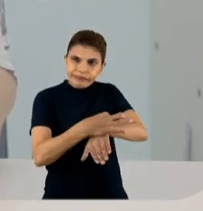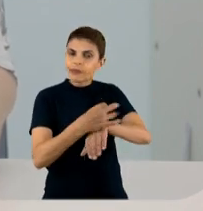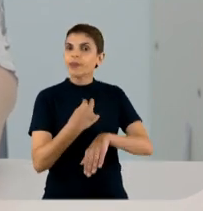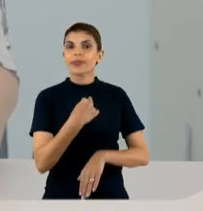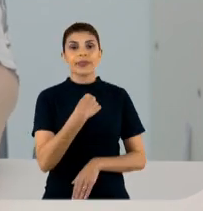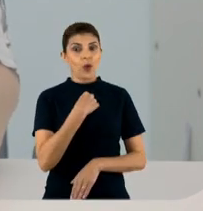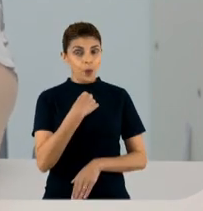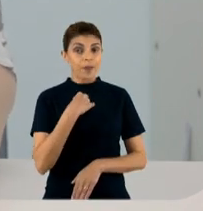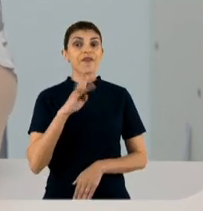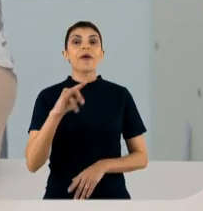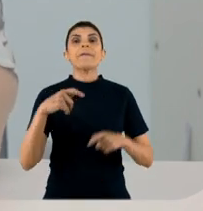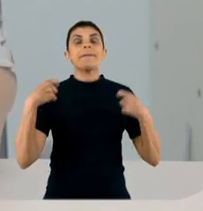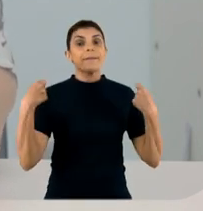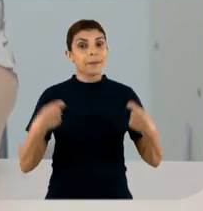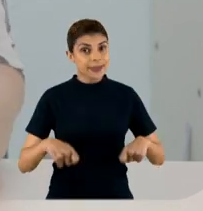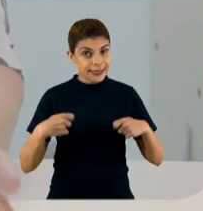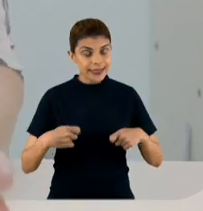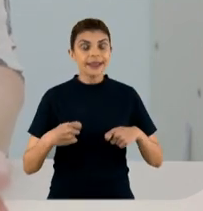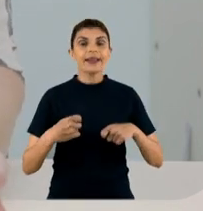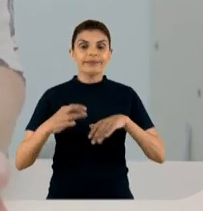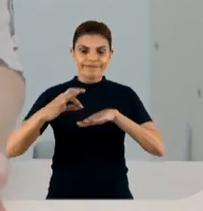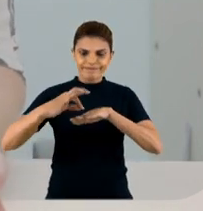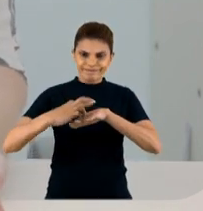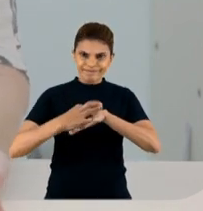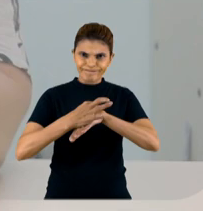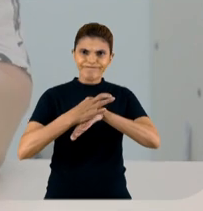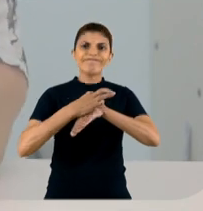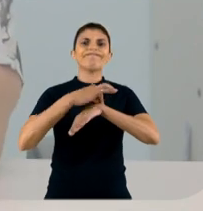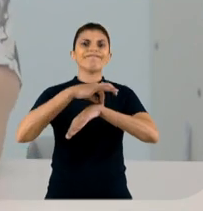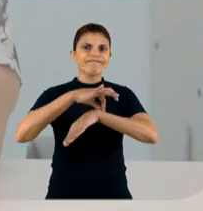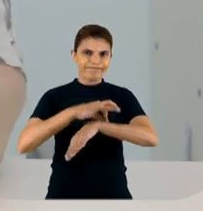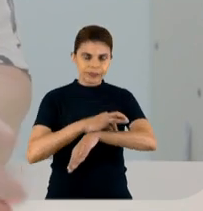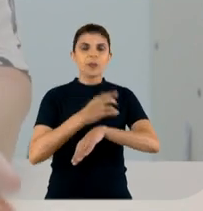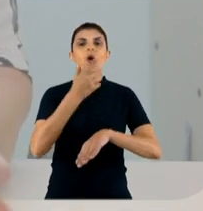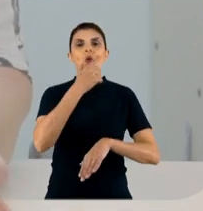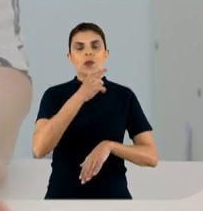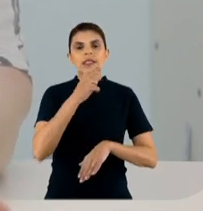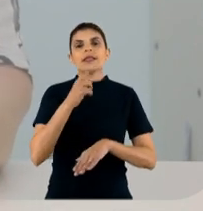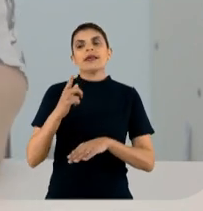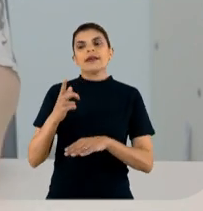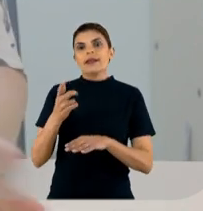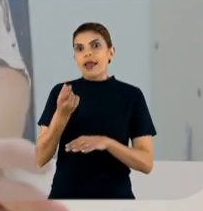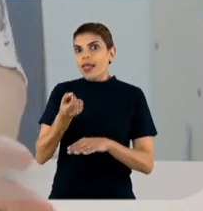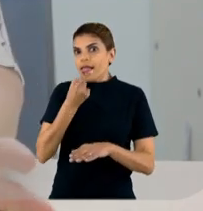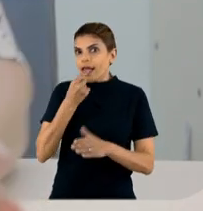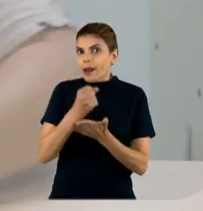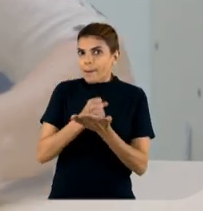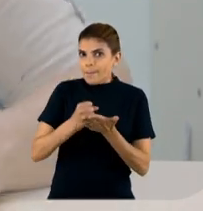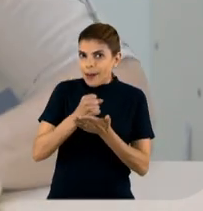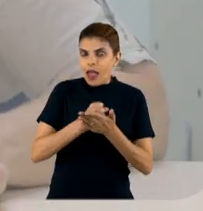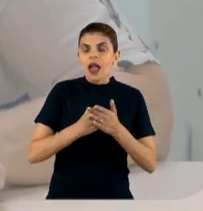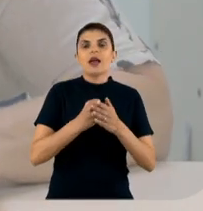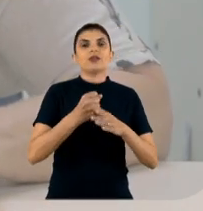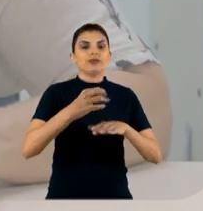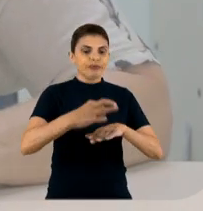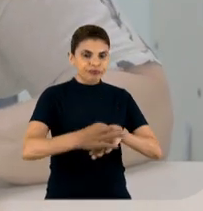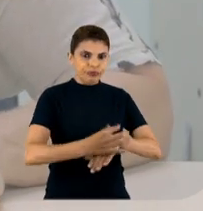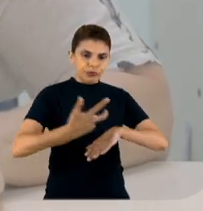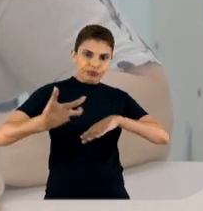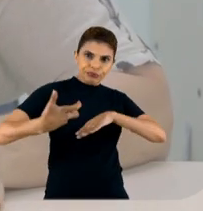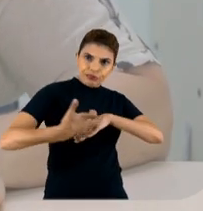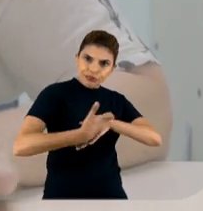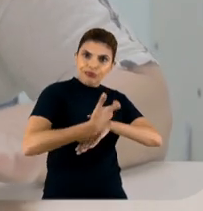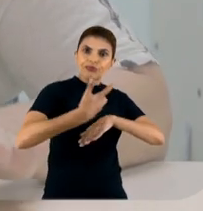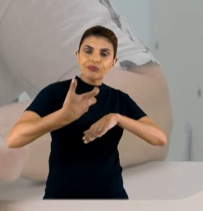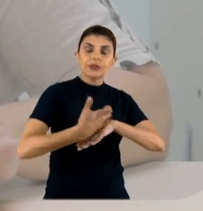periférica então ele vai ter que ter uma função venosa profunda para poder receber medicamentos mas